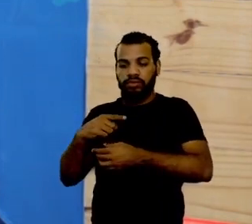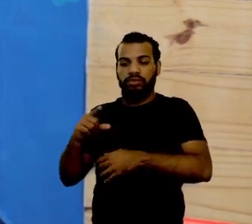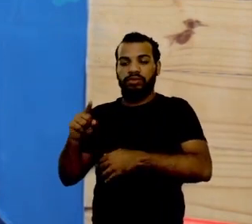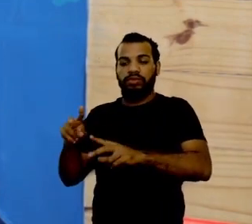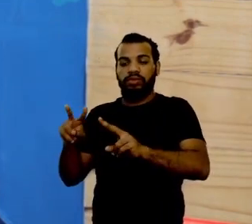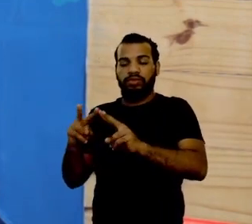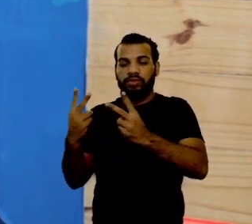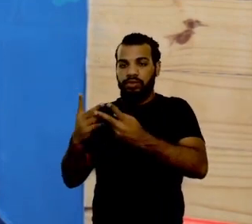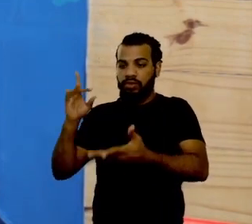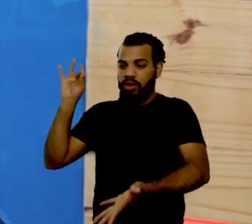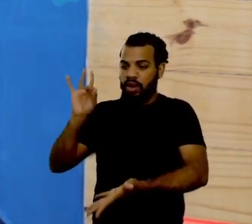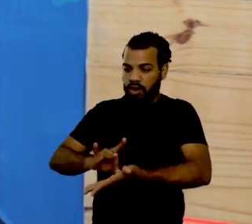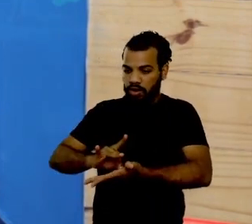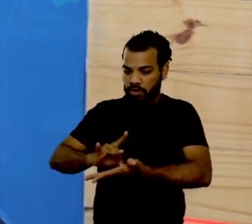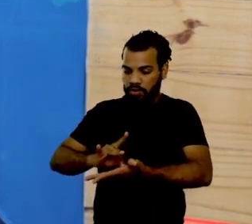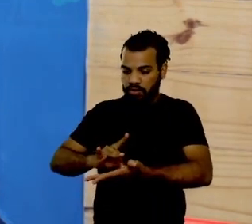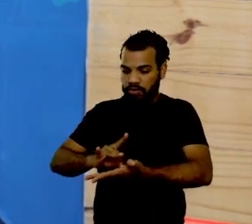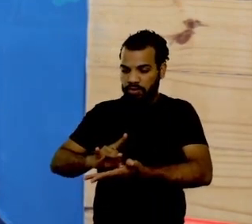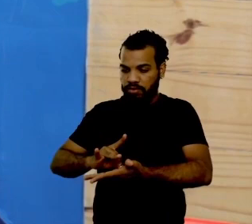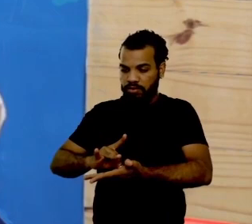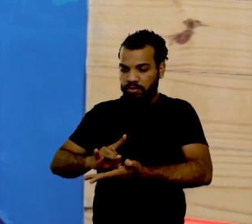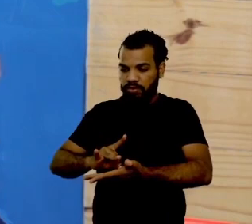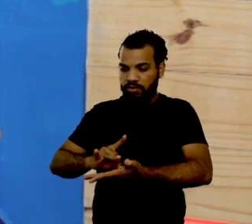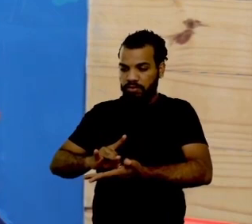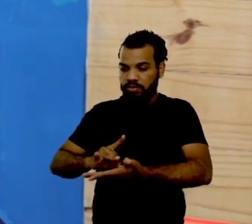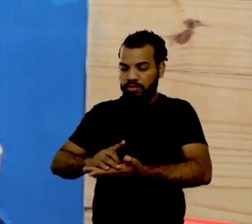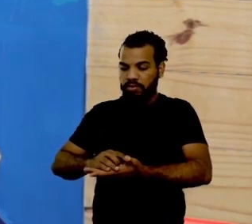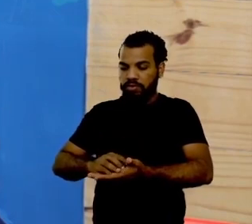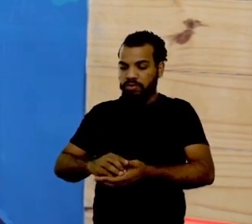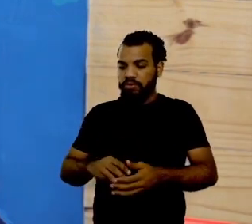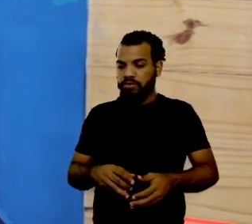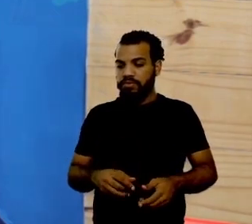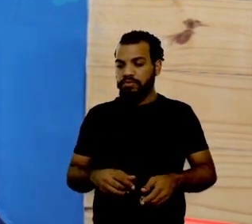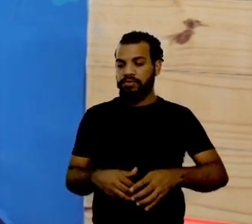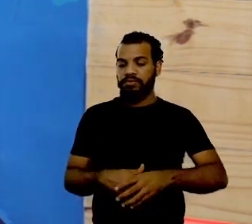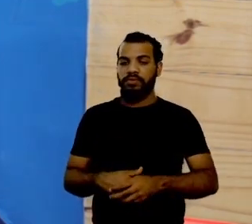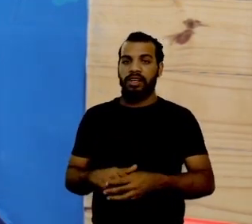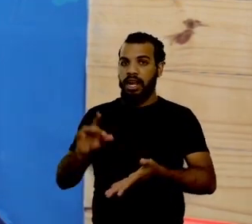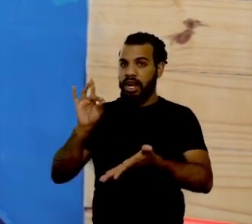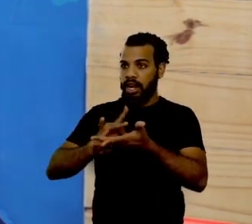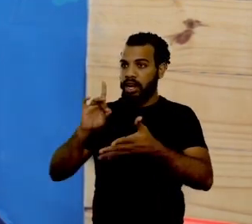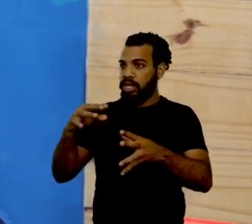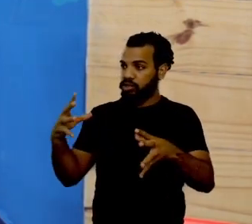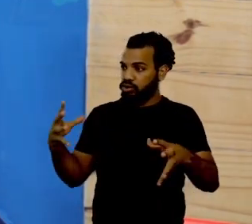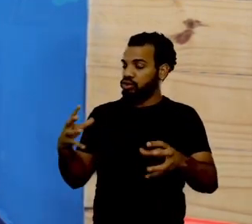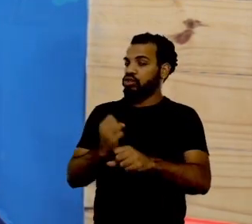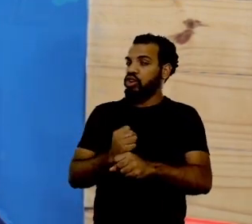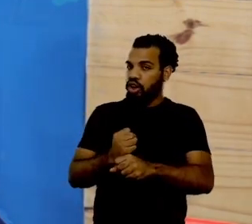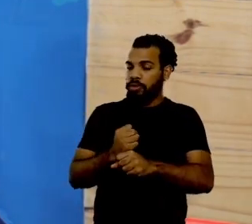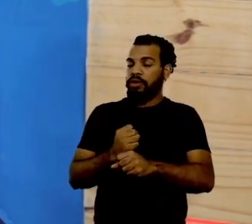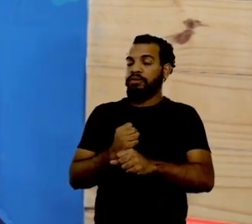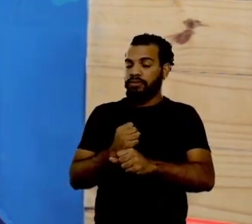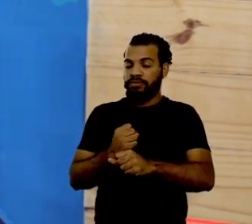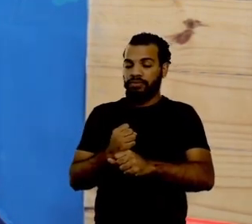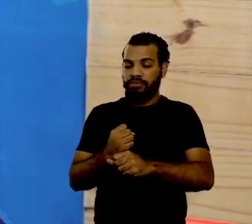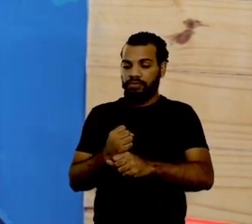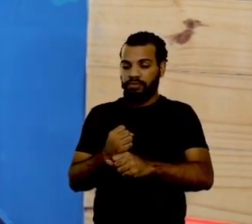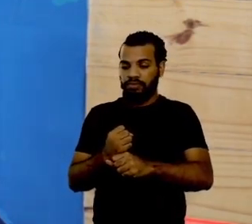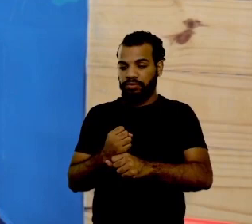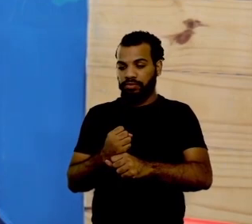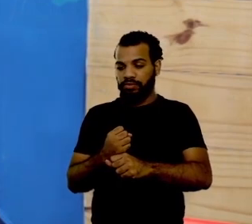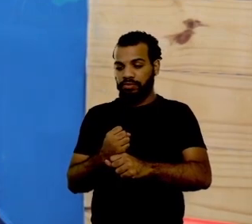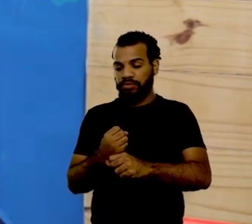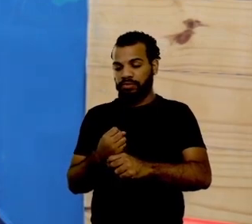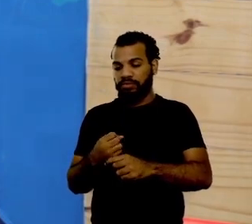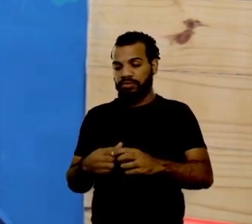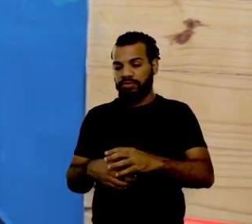volumétrica real. Como assim, professor? A real é a soma do recipiente mais o líquido. Por isso que a gente